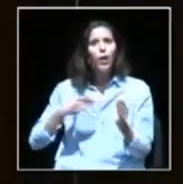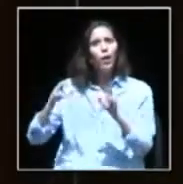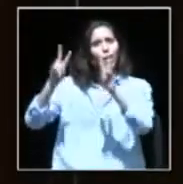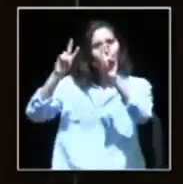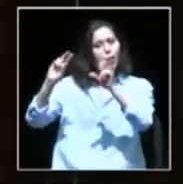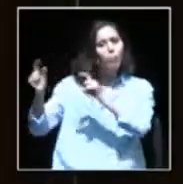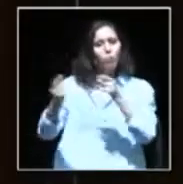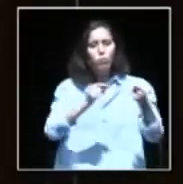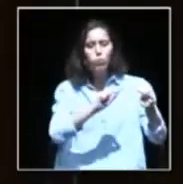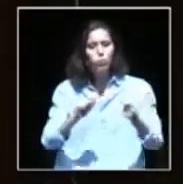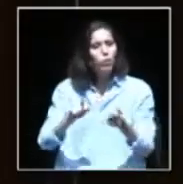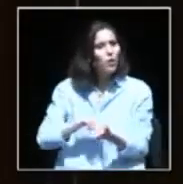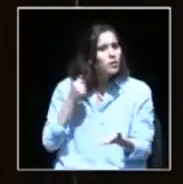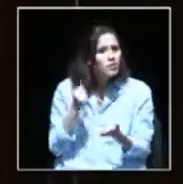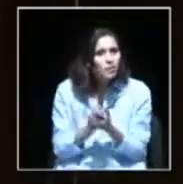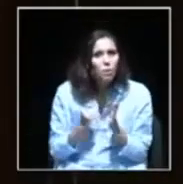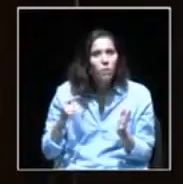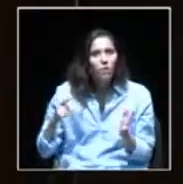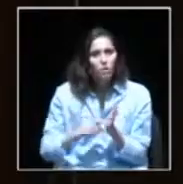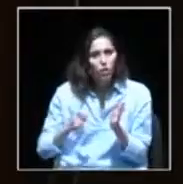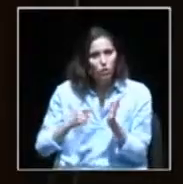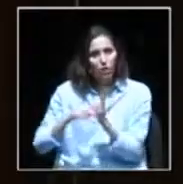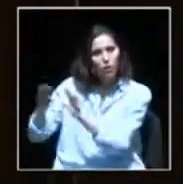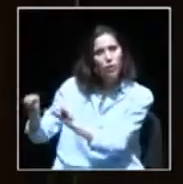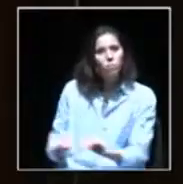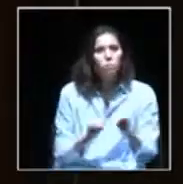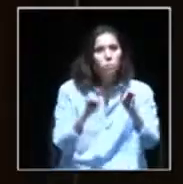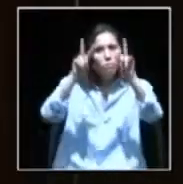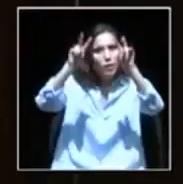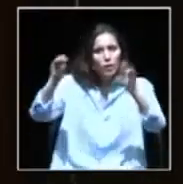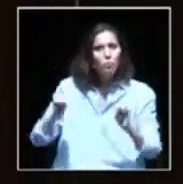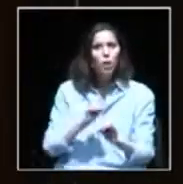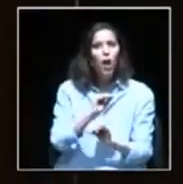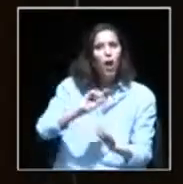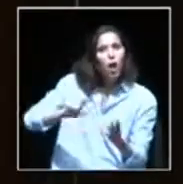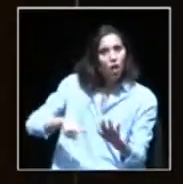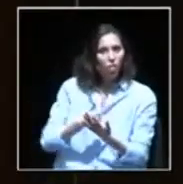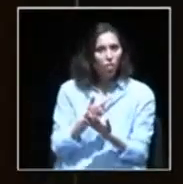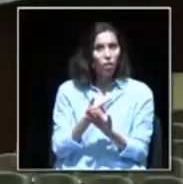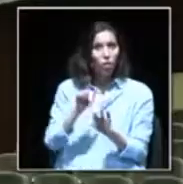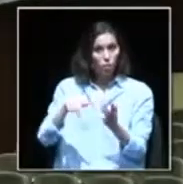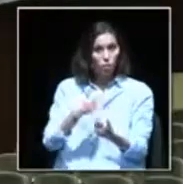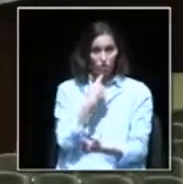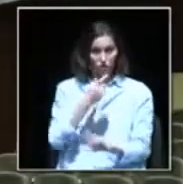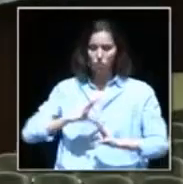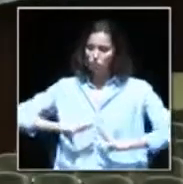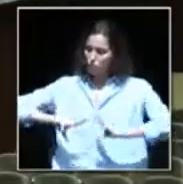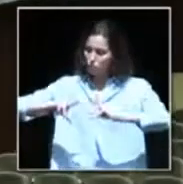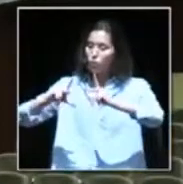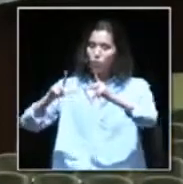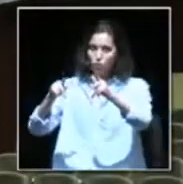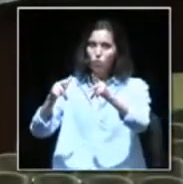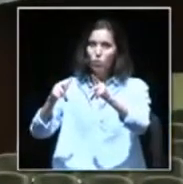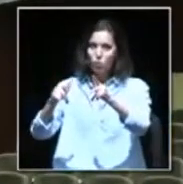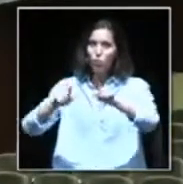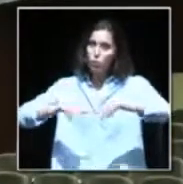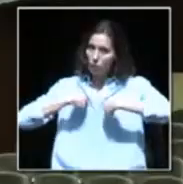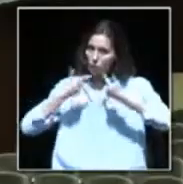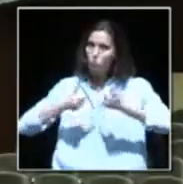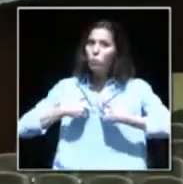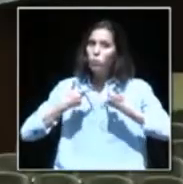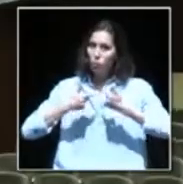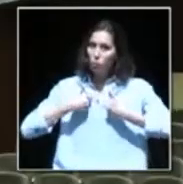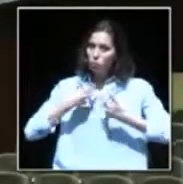mas sempre que for necessário trazemos cá este assunto. E depois dizer também que, apesar das evoluções e que nós próprios